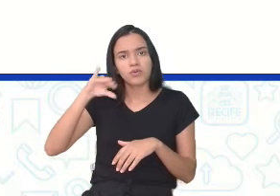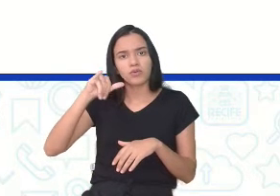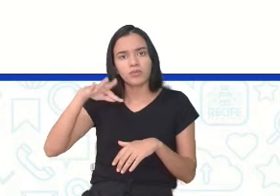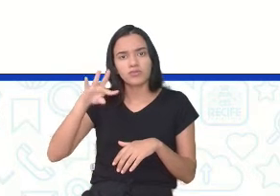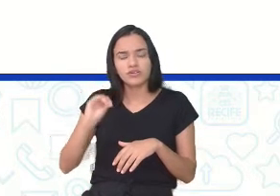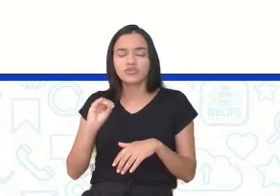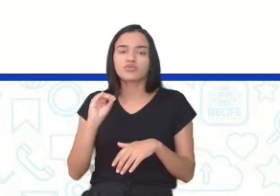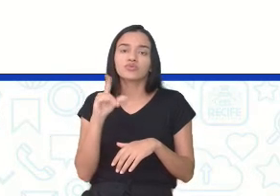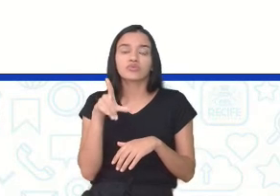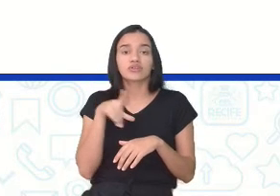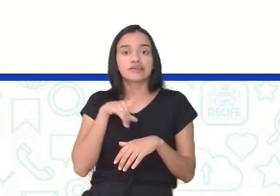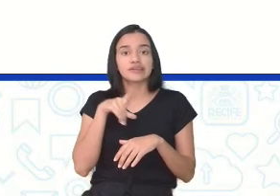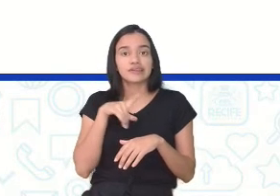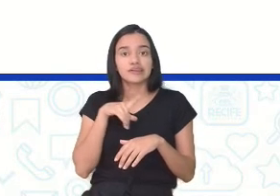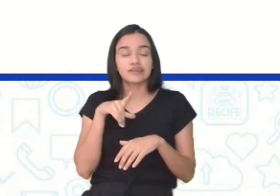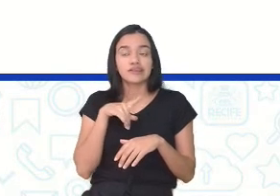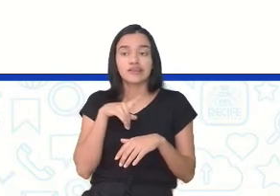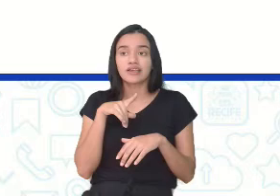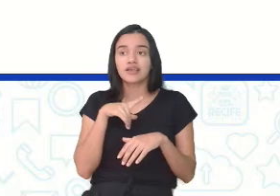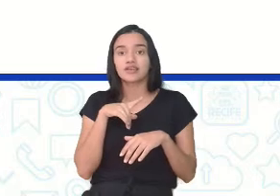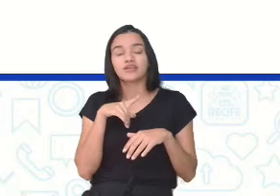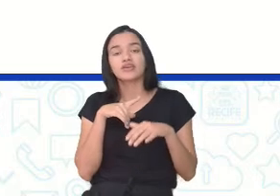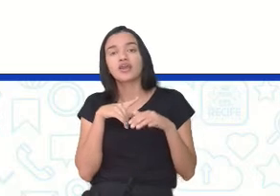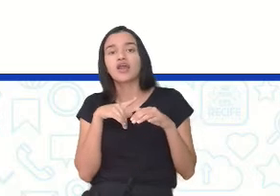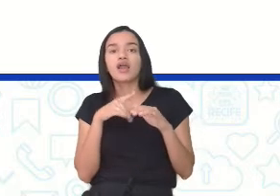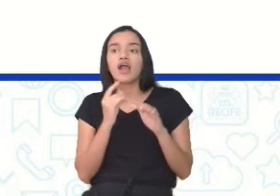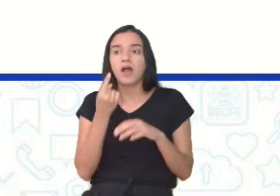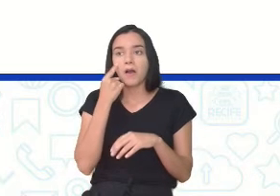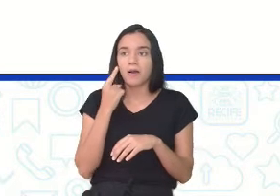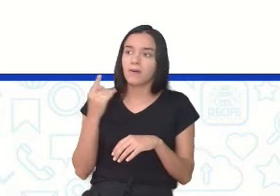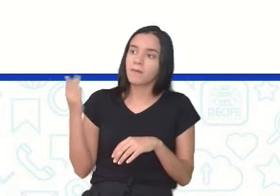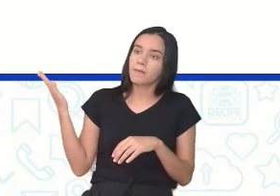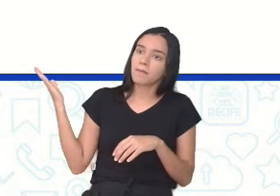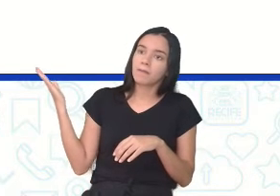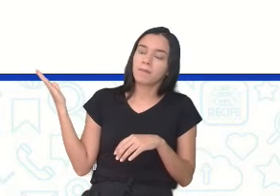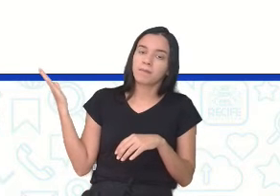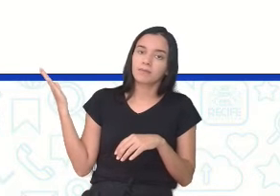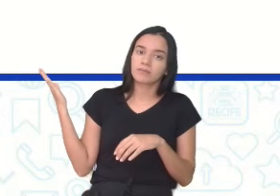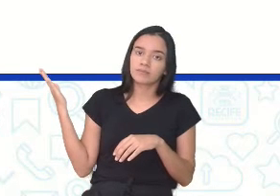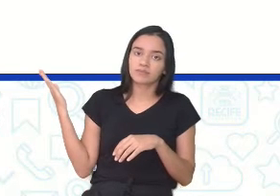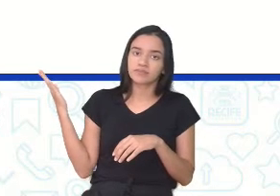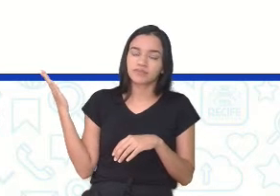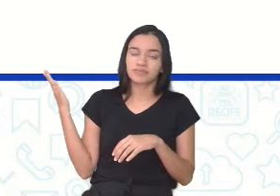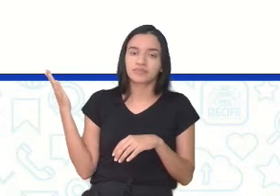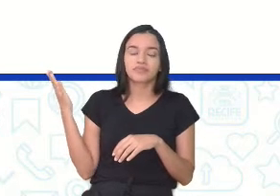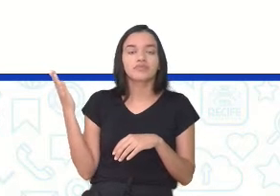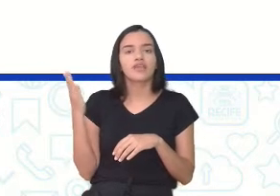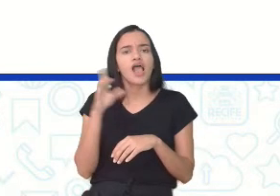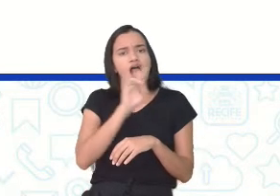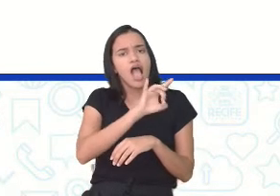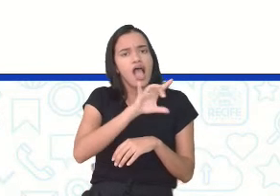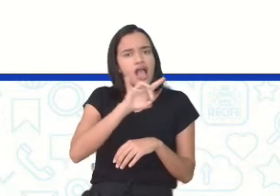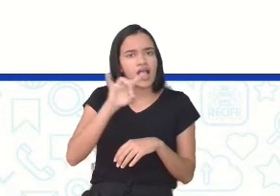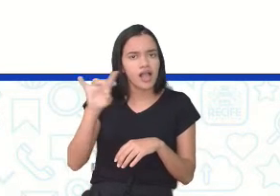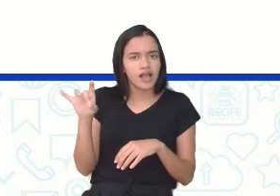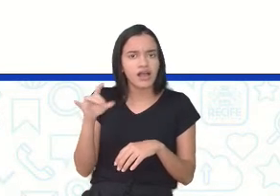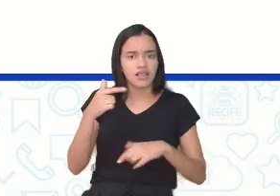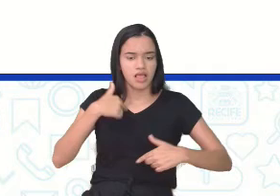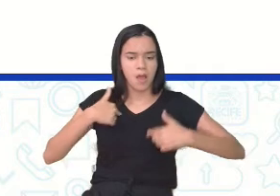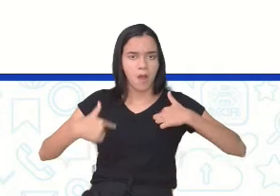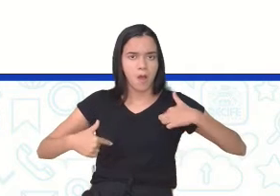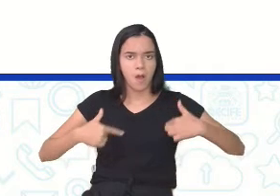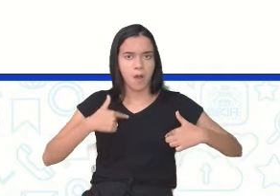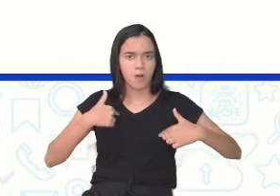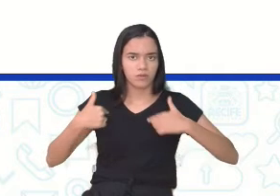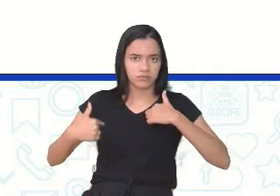vai englobar os grandes lábios, os pequenos lábios e o clitóris. E cada órgãozinho